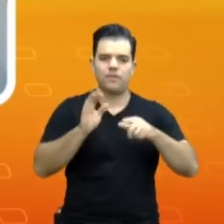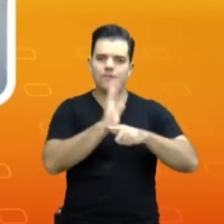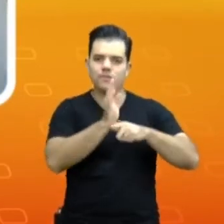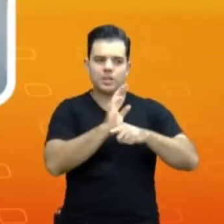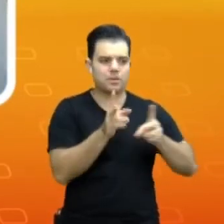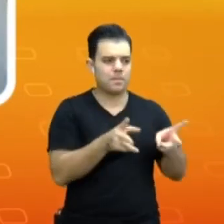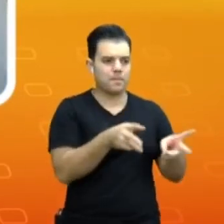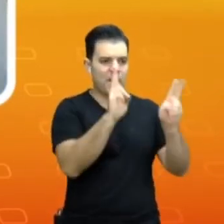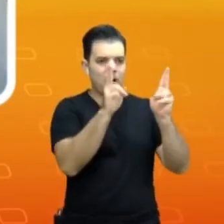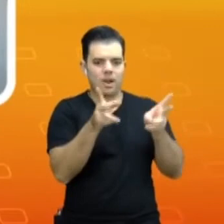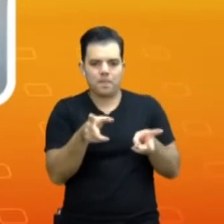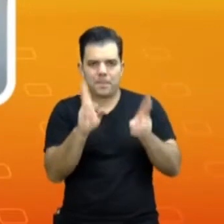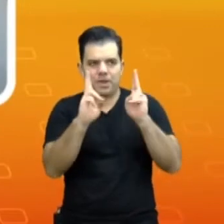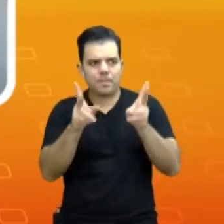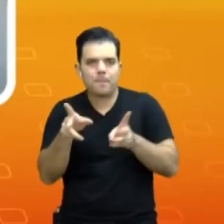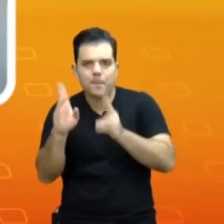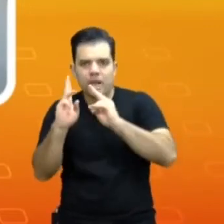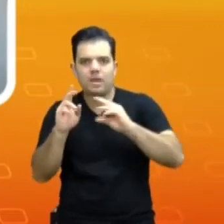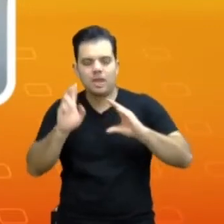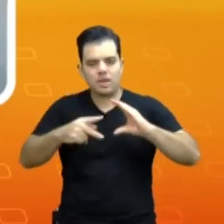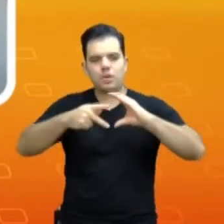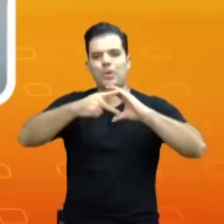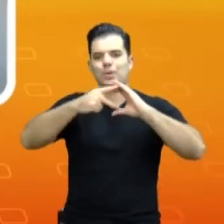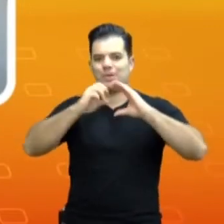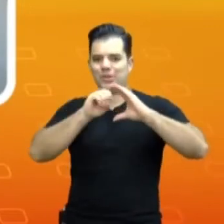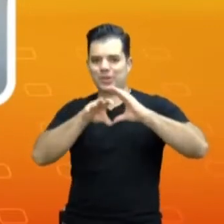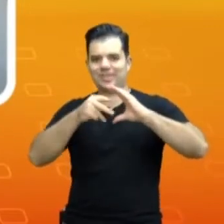disponibilizar no Globoplay, né? Então,